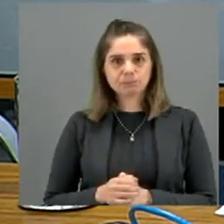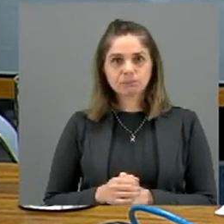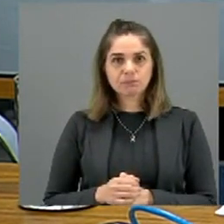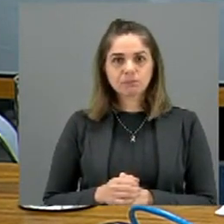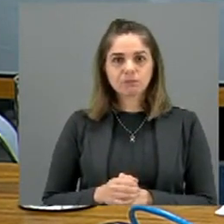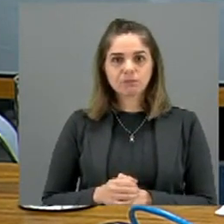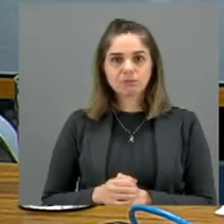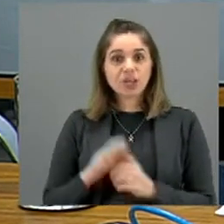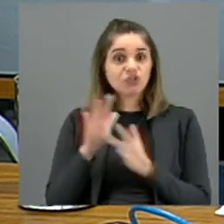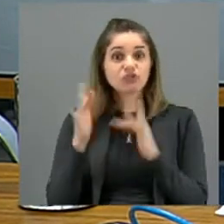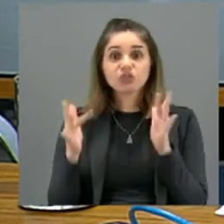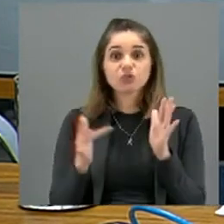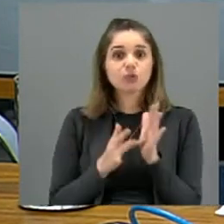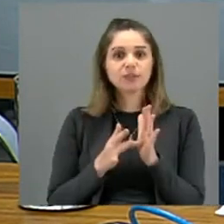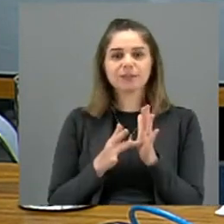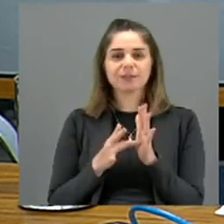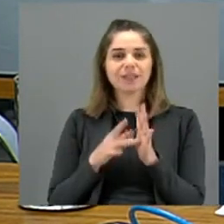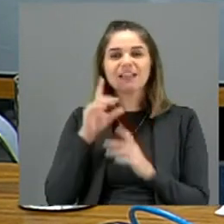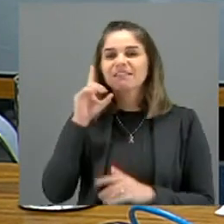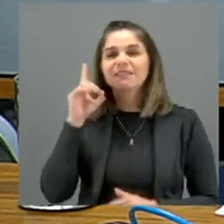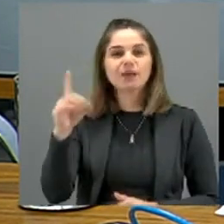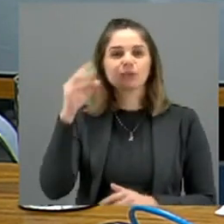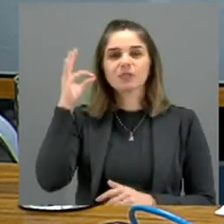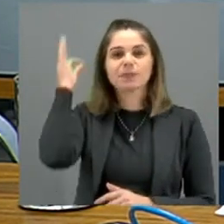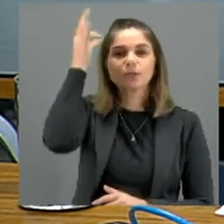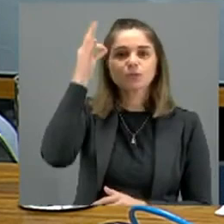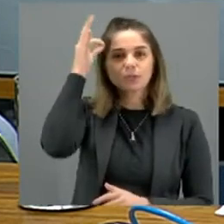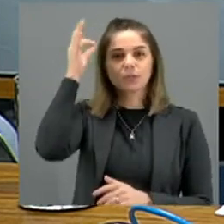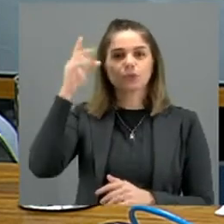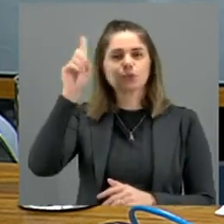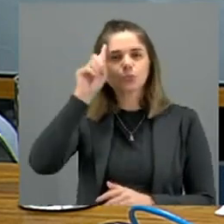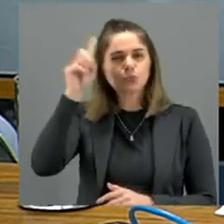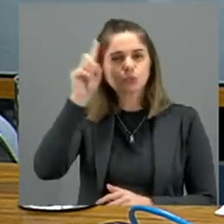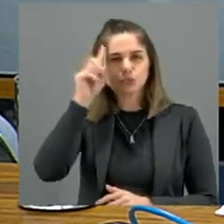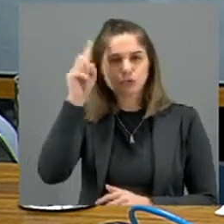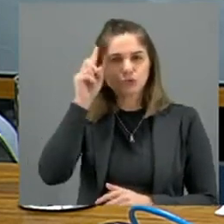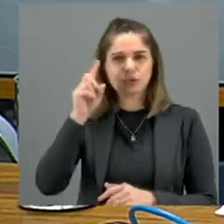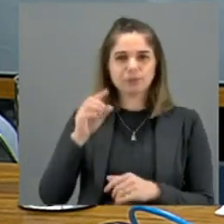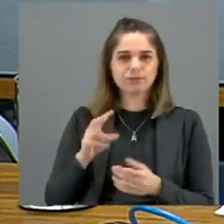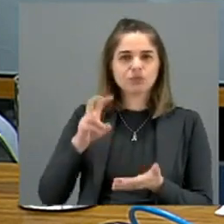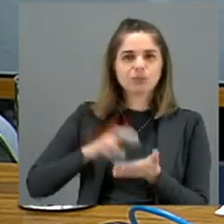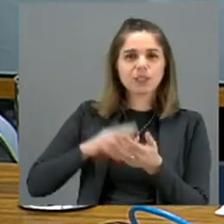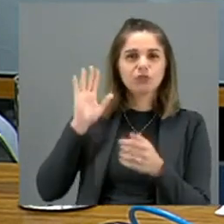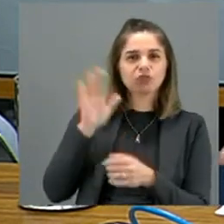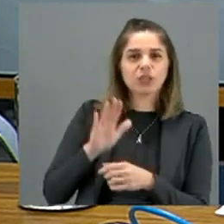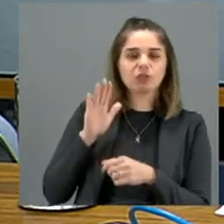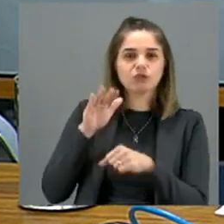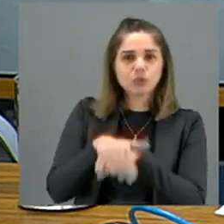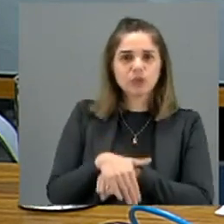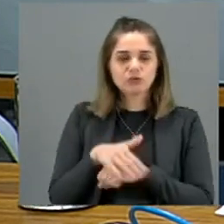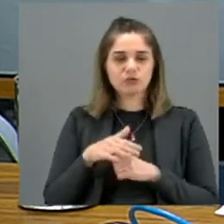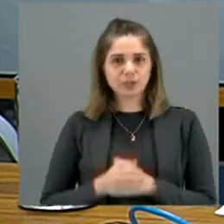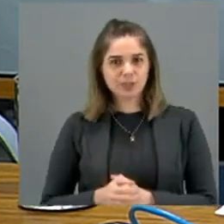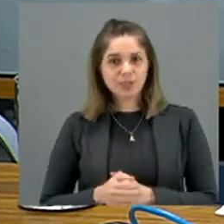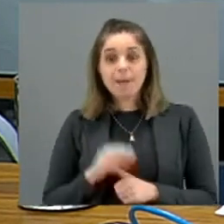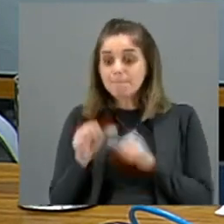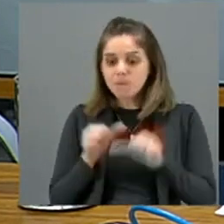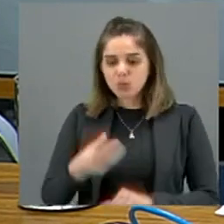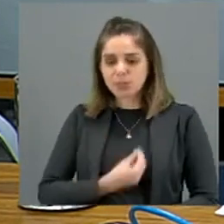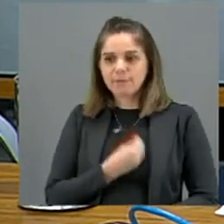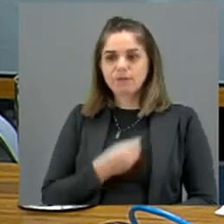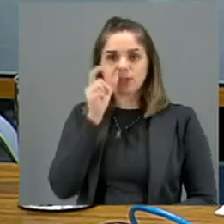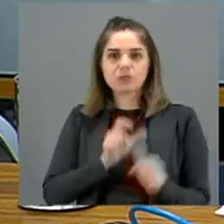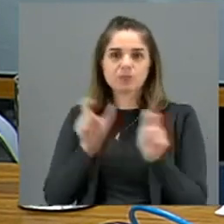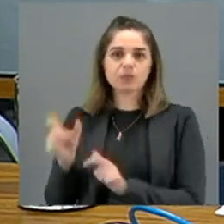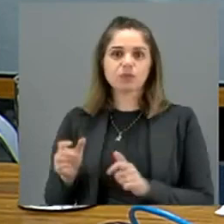noite. É o que muda a vida de um homem. Agora, é preciso fazer prevenção? Sim, isso